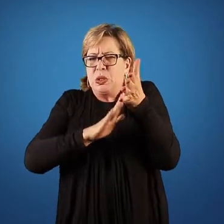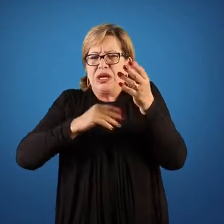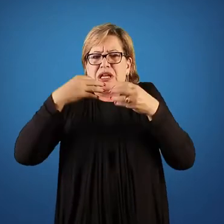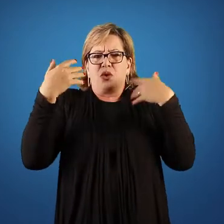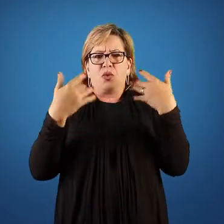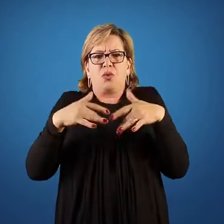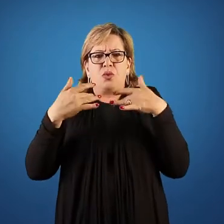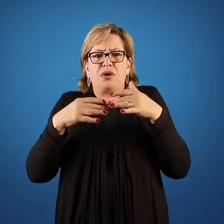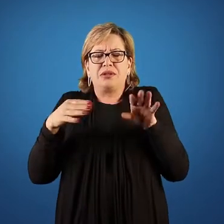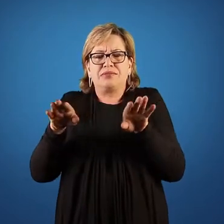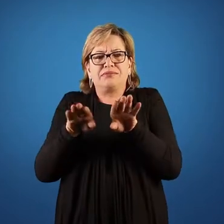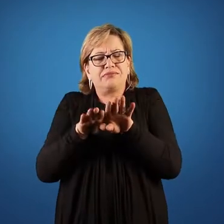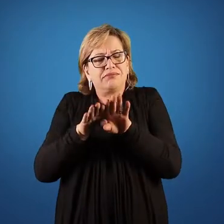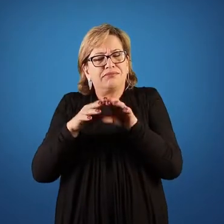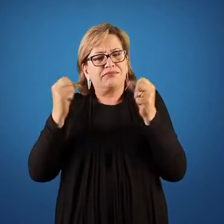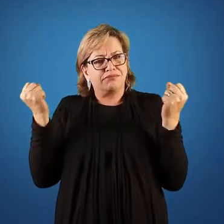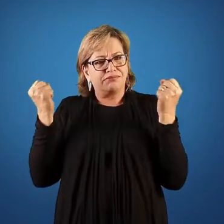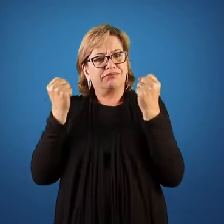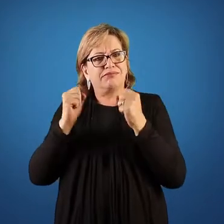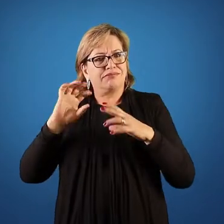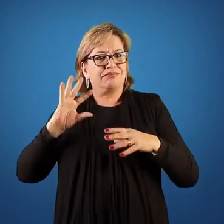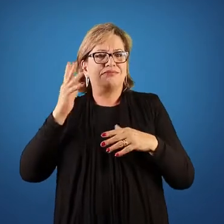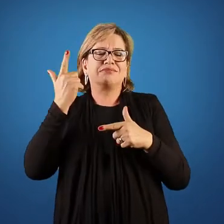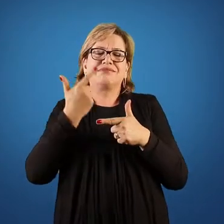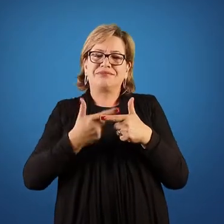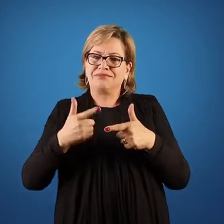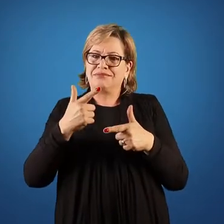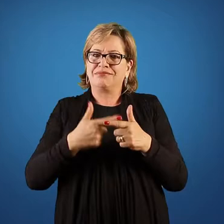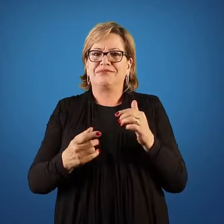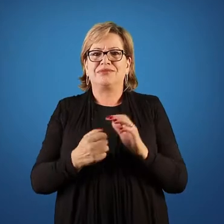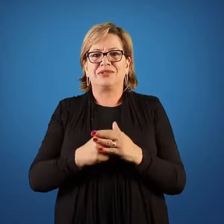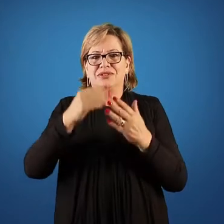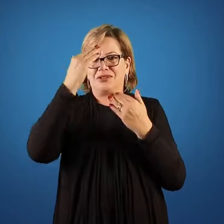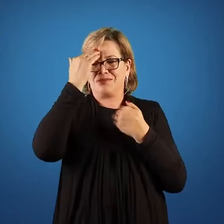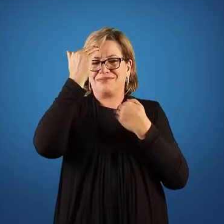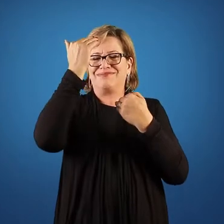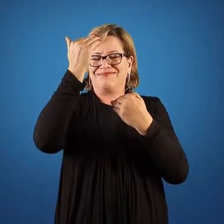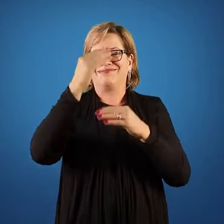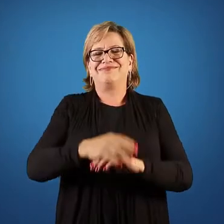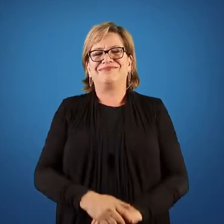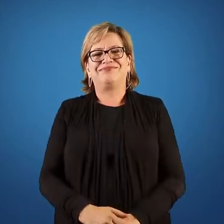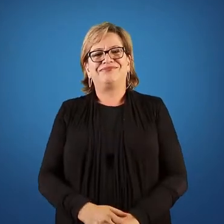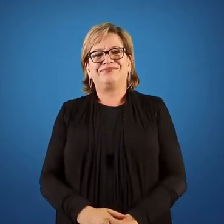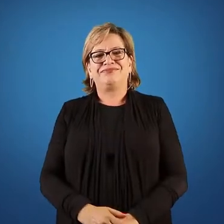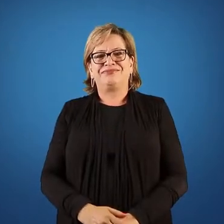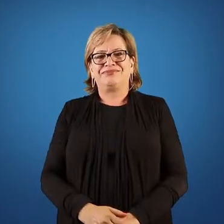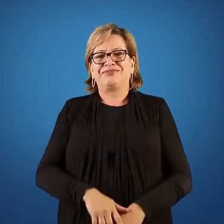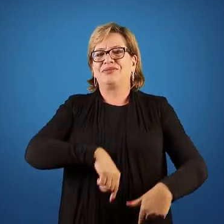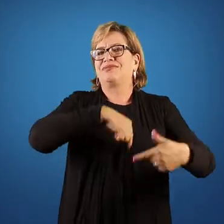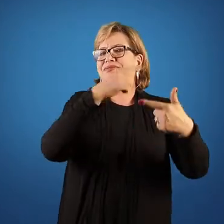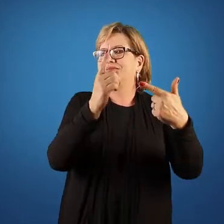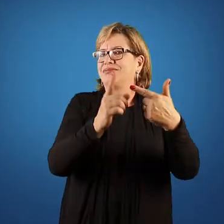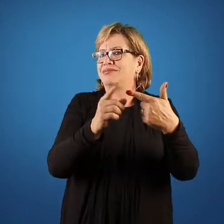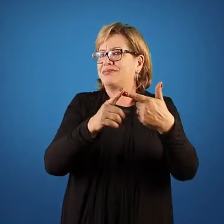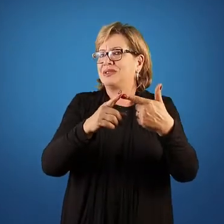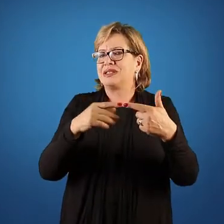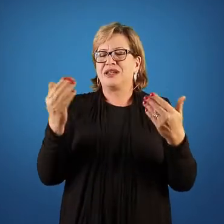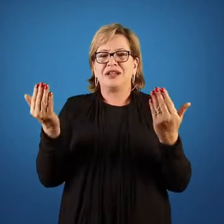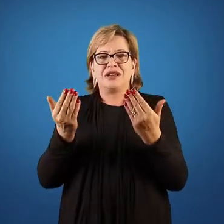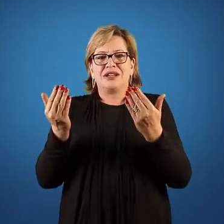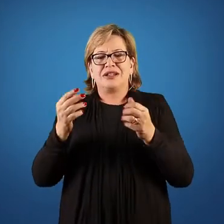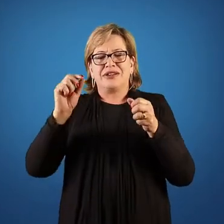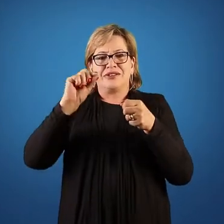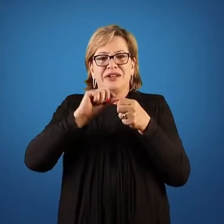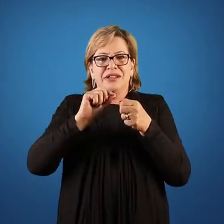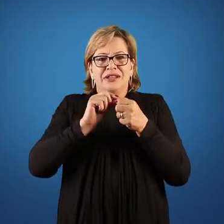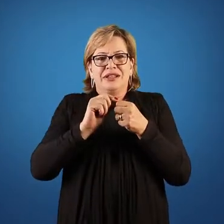pé e pode machucar bastante. Obrigada, Pâmela. O segundo elemento que nós vamos aprender a